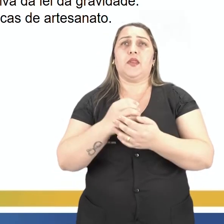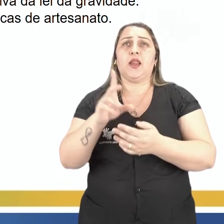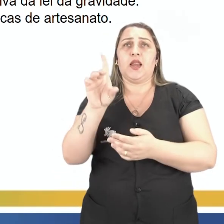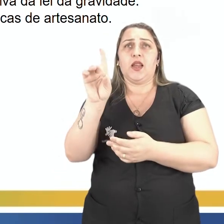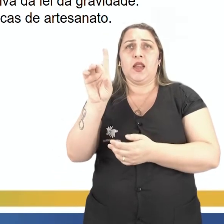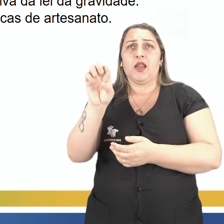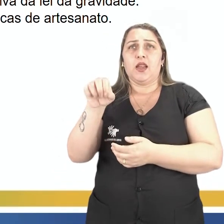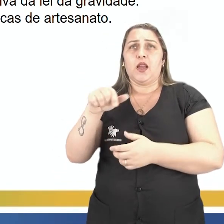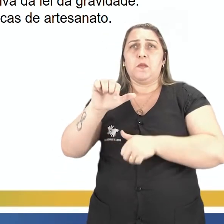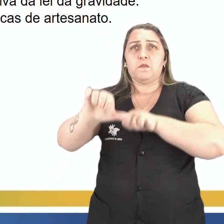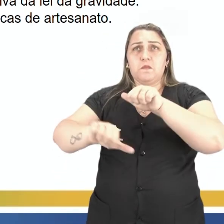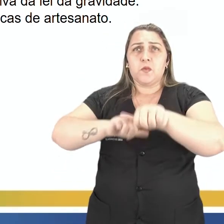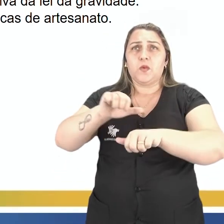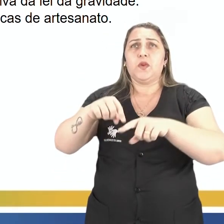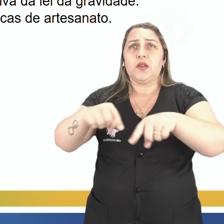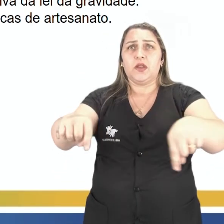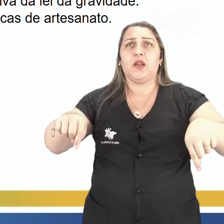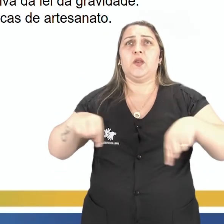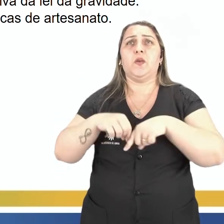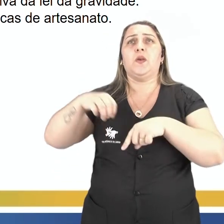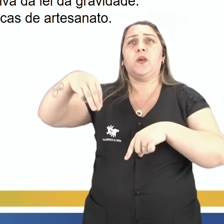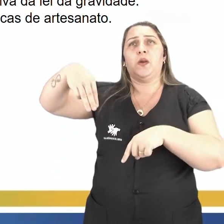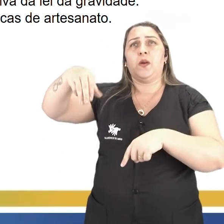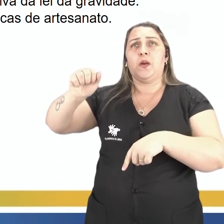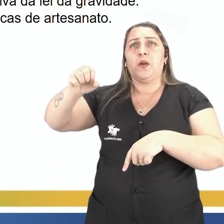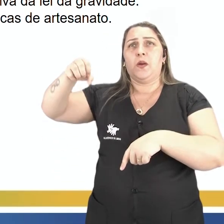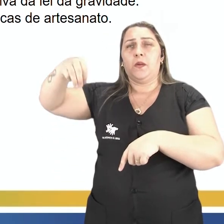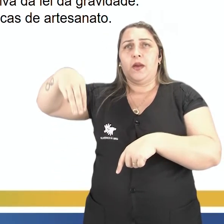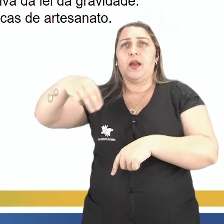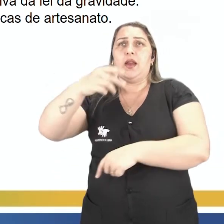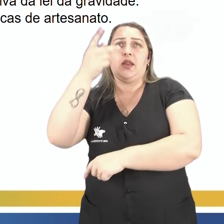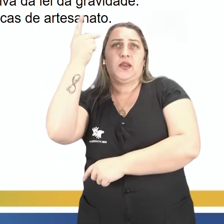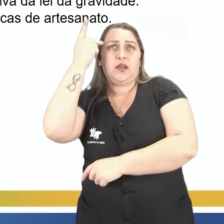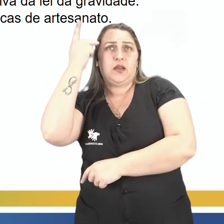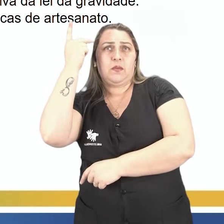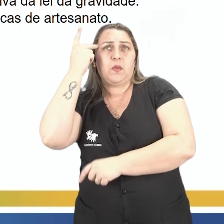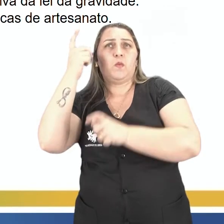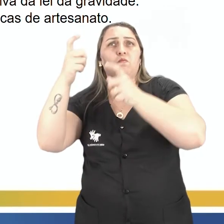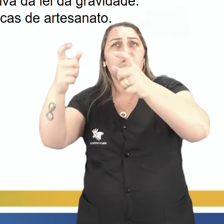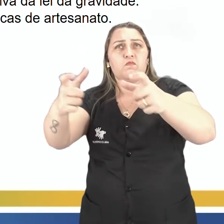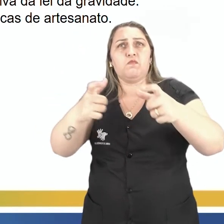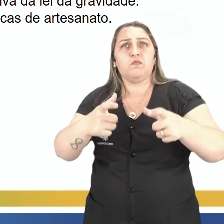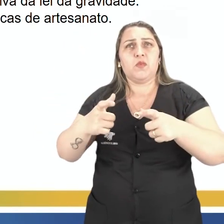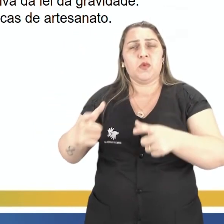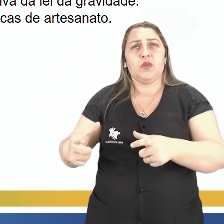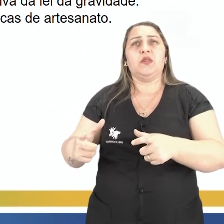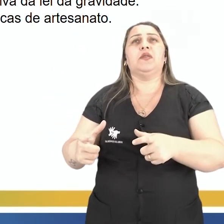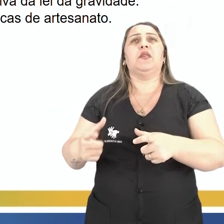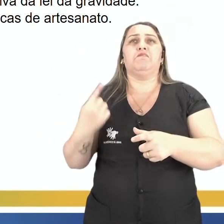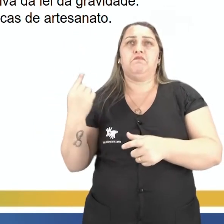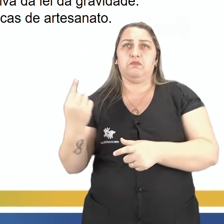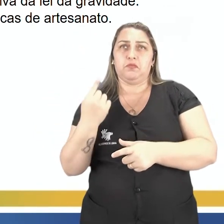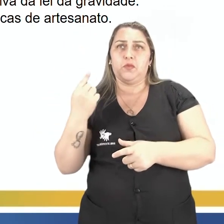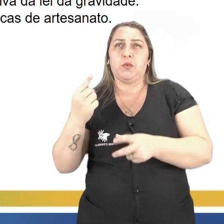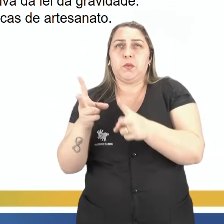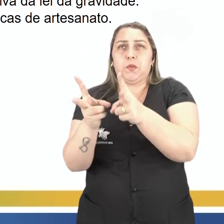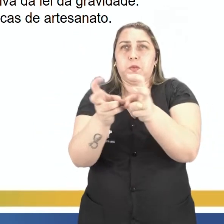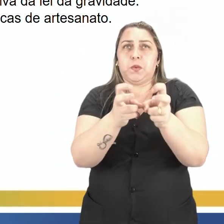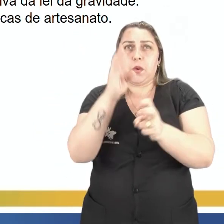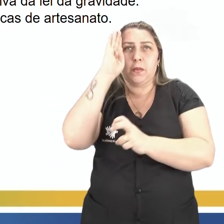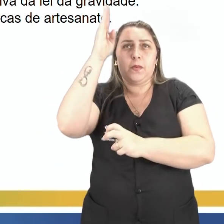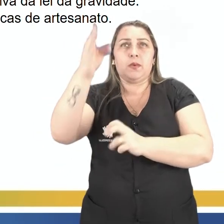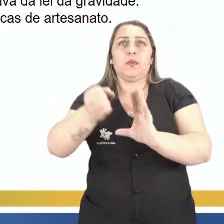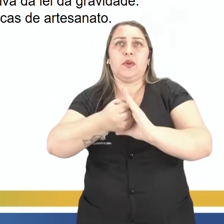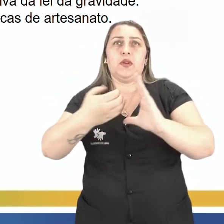Dengo transformou a sala do MAN, São Paulo, em um ambiente singular, explorando como